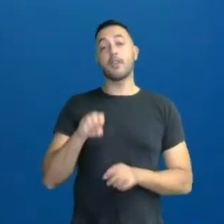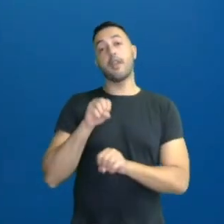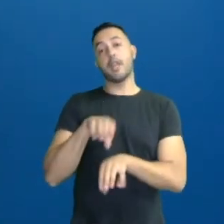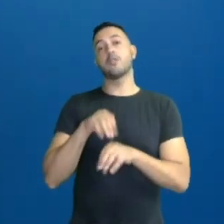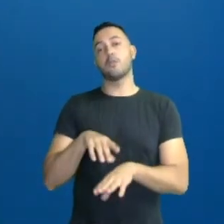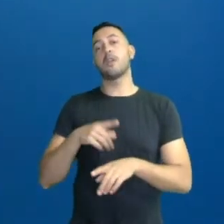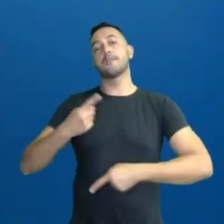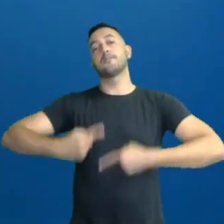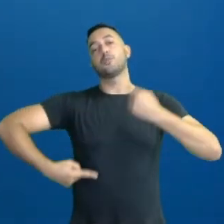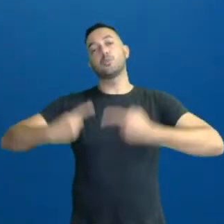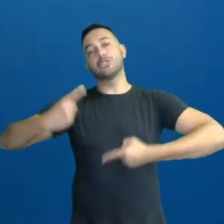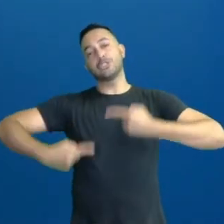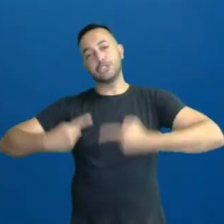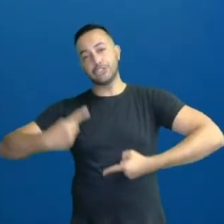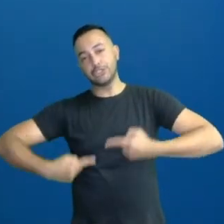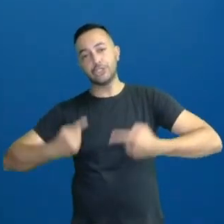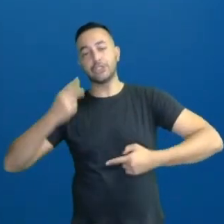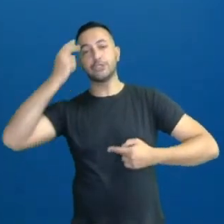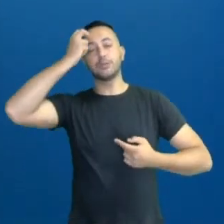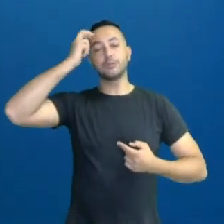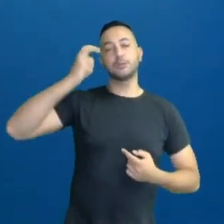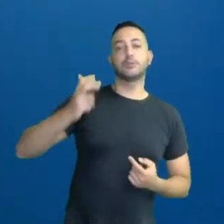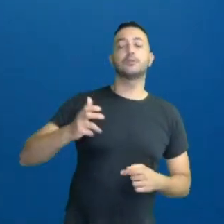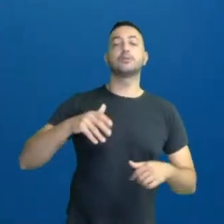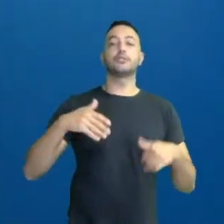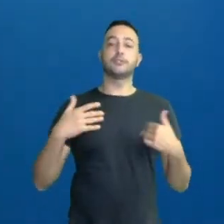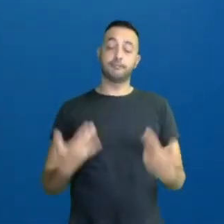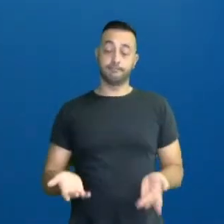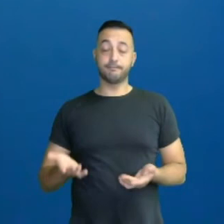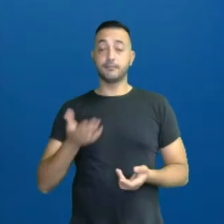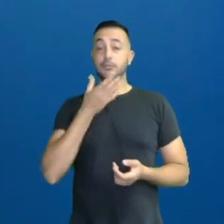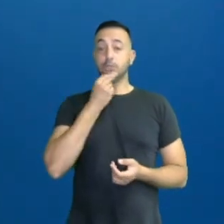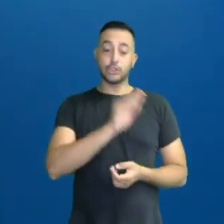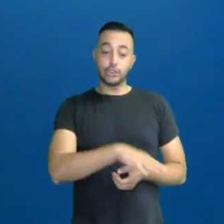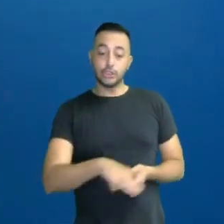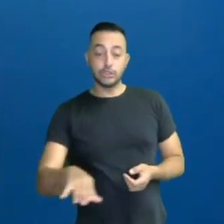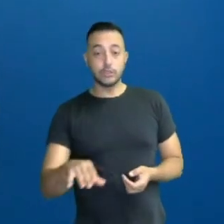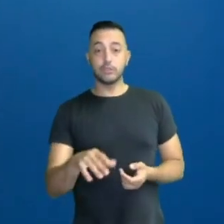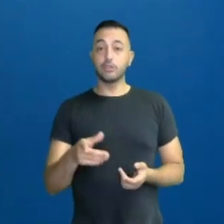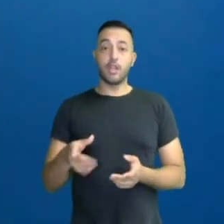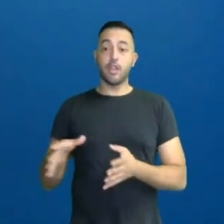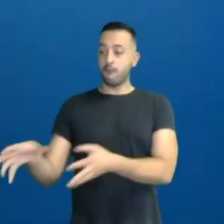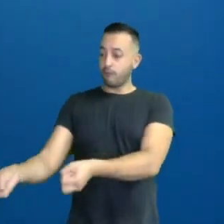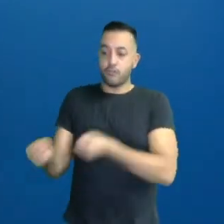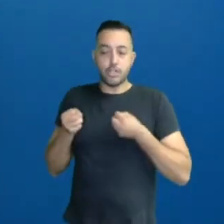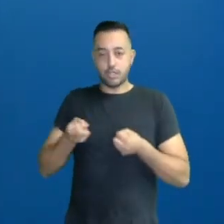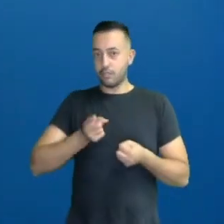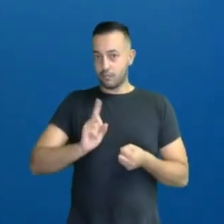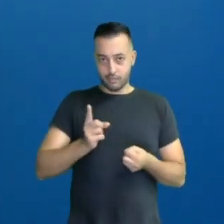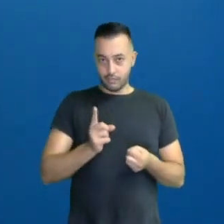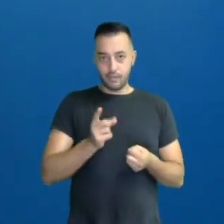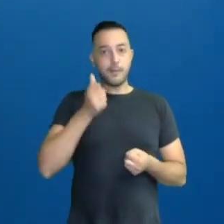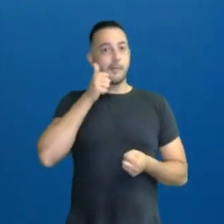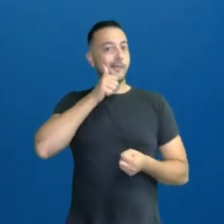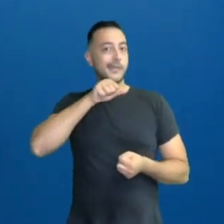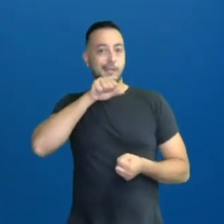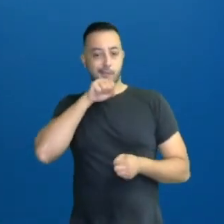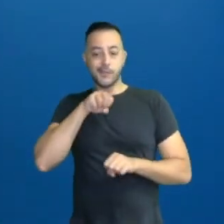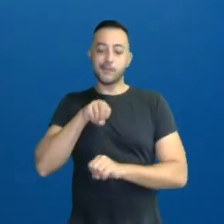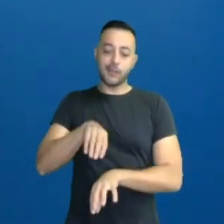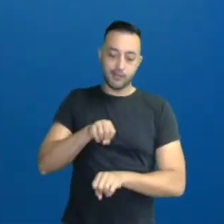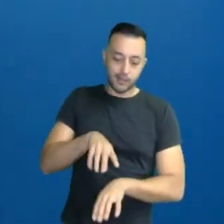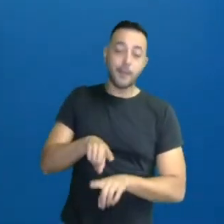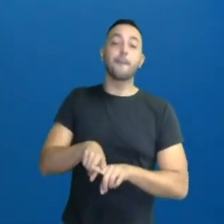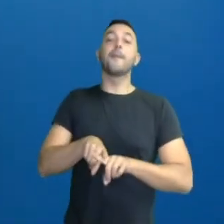voltada para a política e para a cultura. Então, os meninos também, eles não eram retirados de sua família, a mãe tinha uma função de